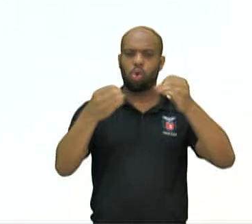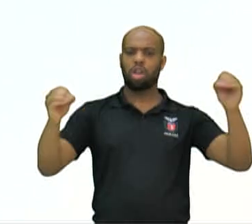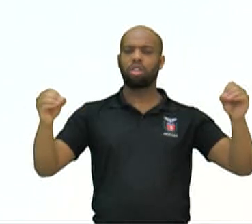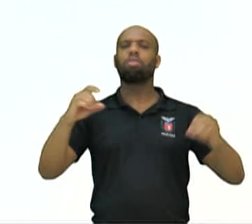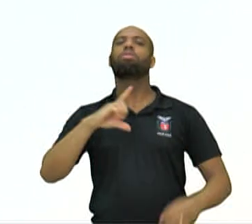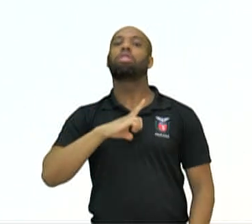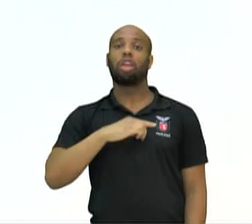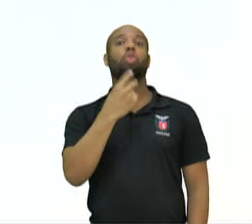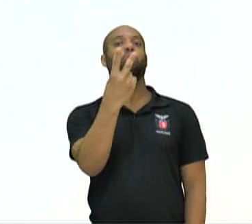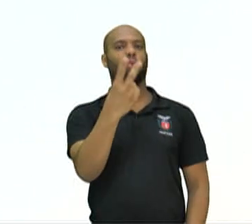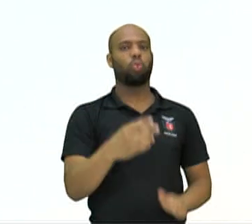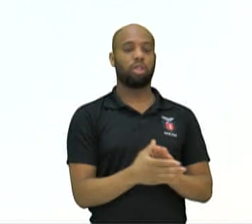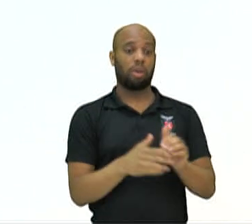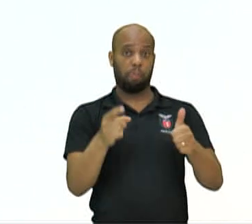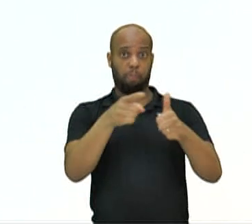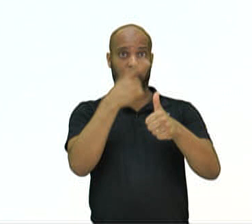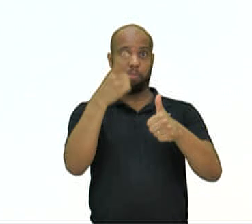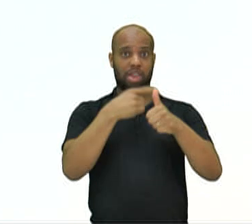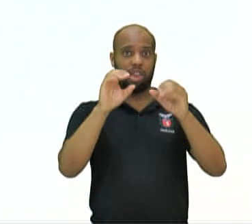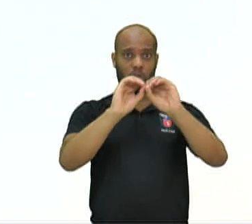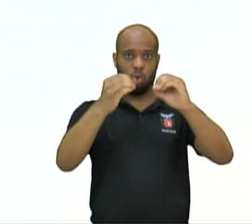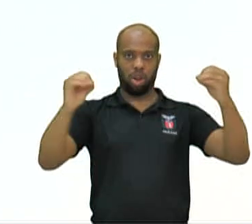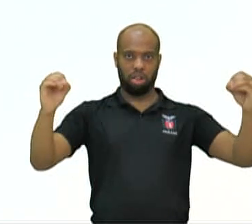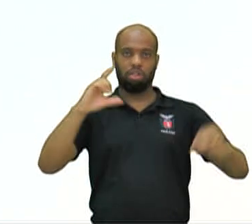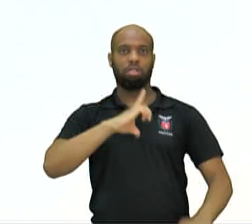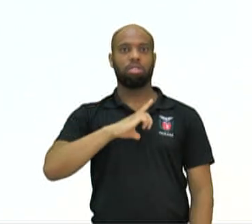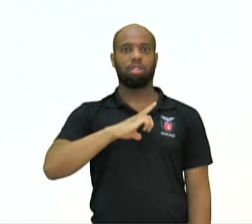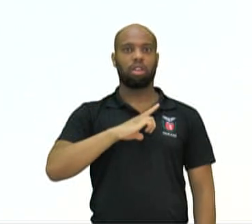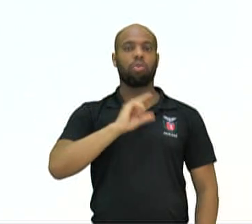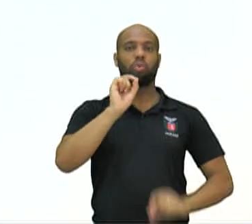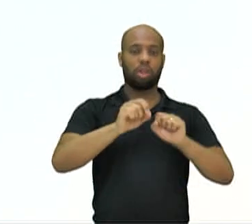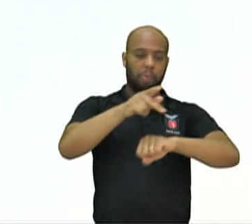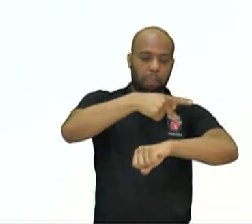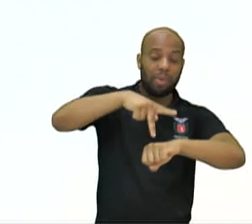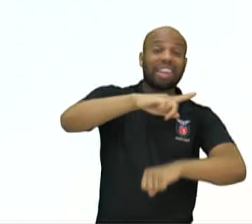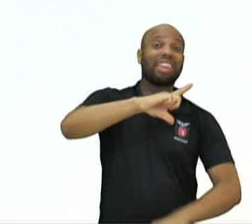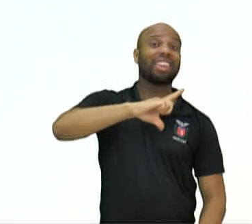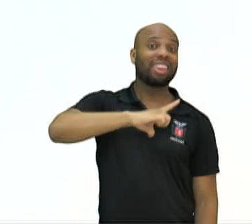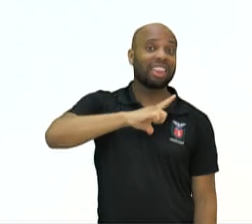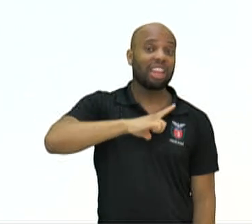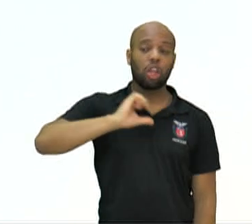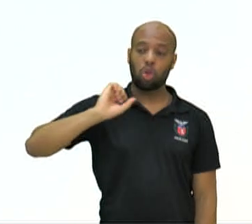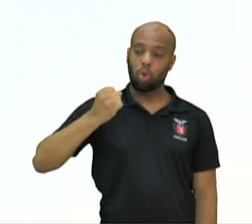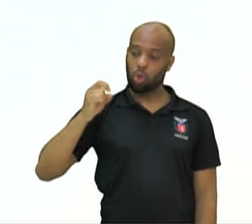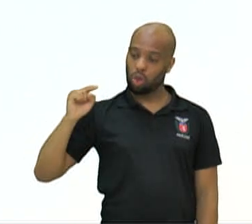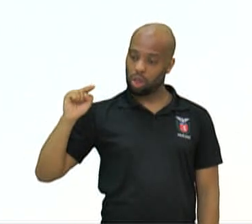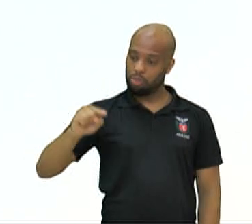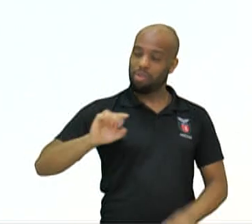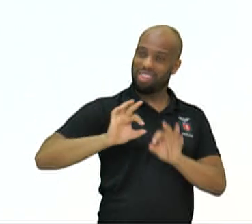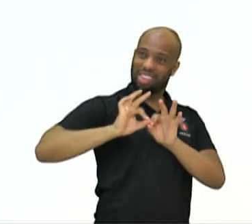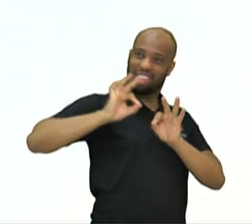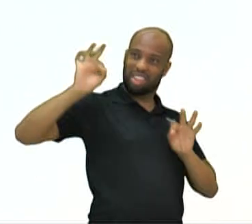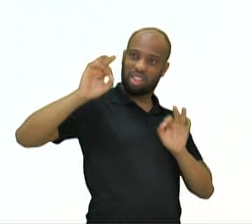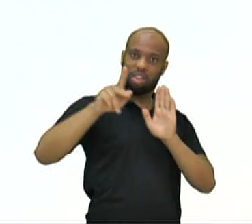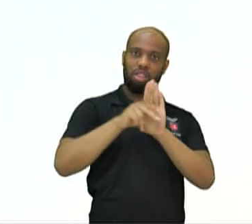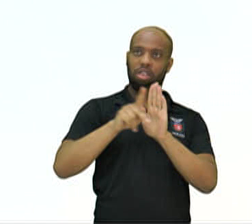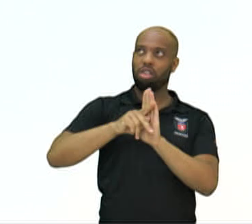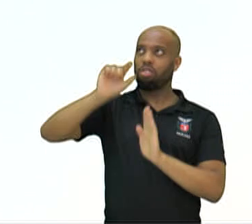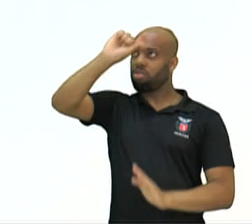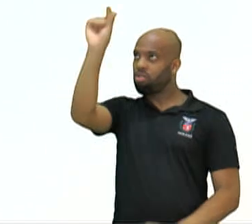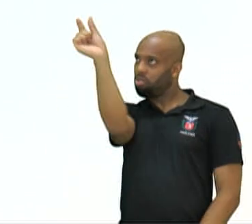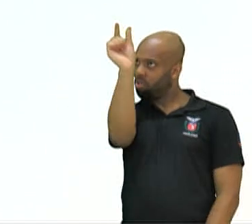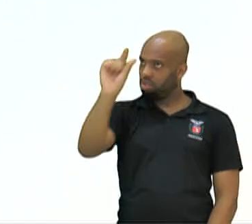analisar. Primeira oração, número 1, país tem 8.000 quilômetros de costa.